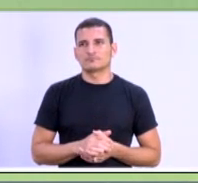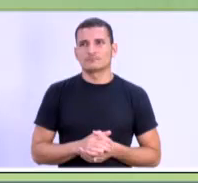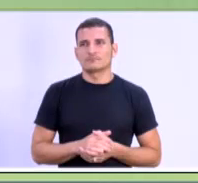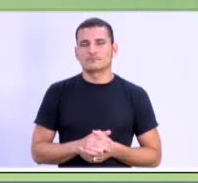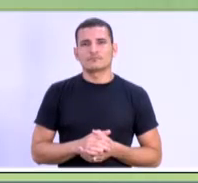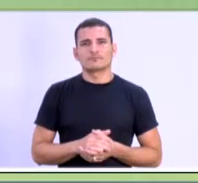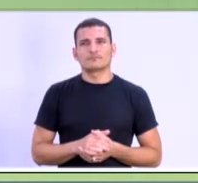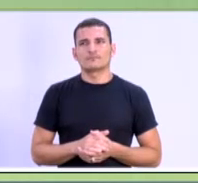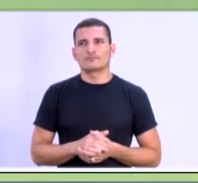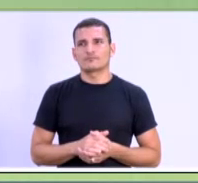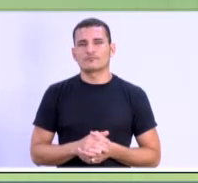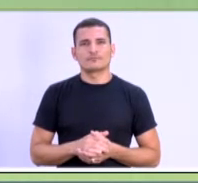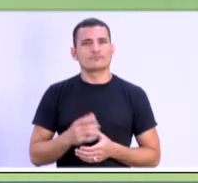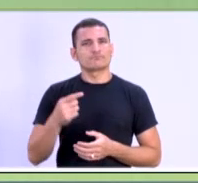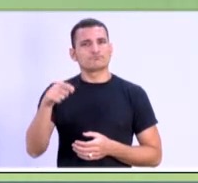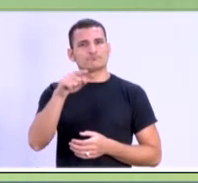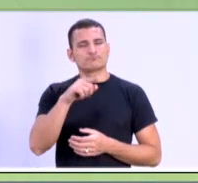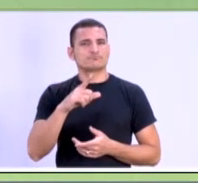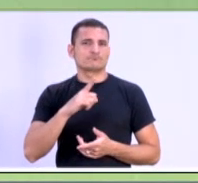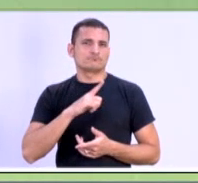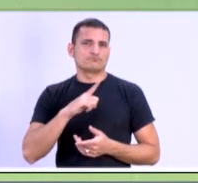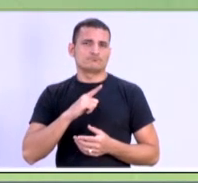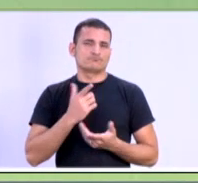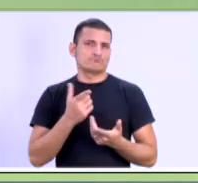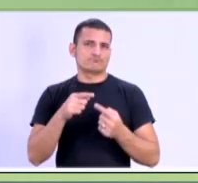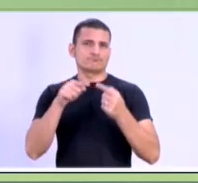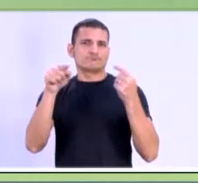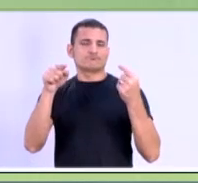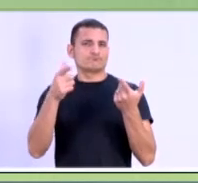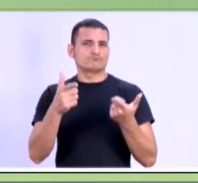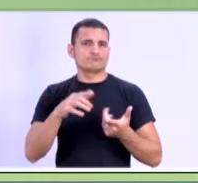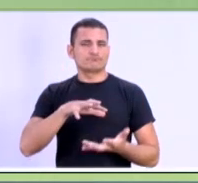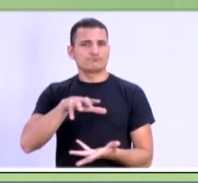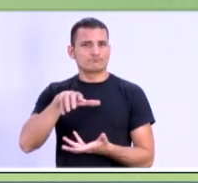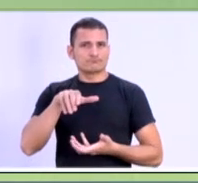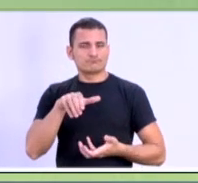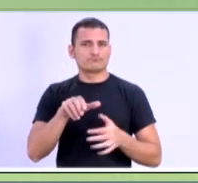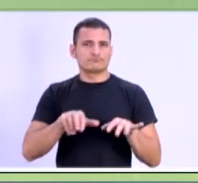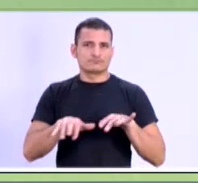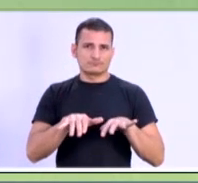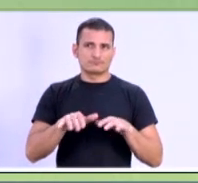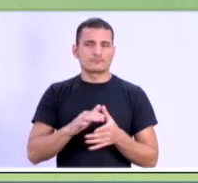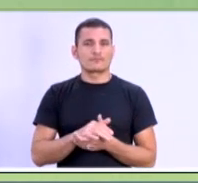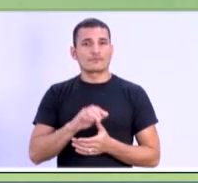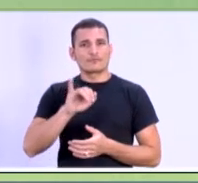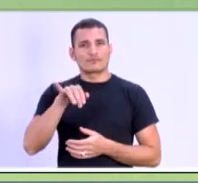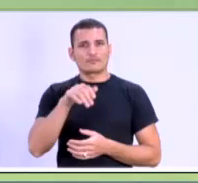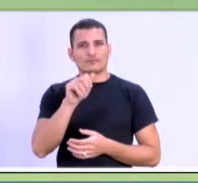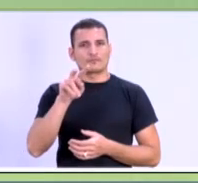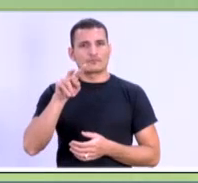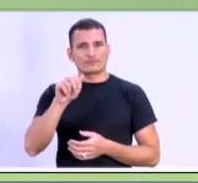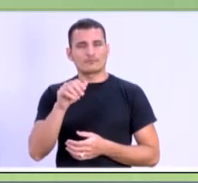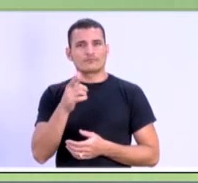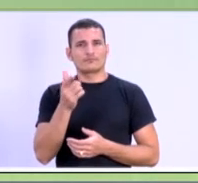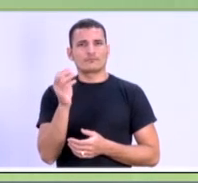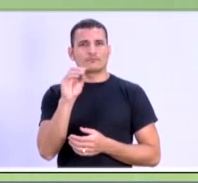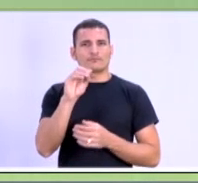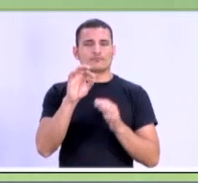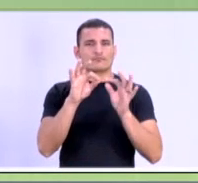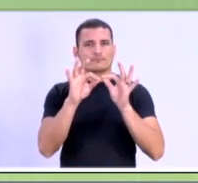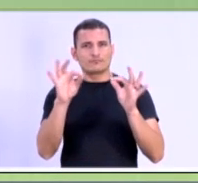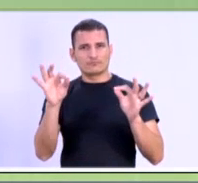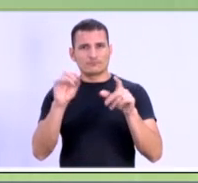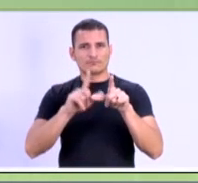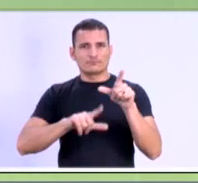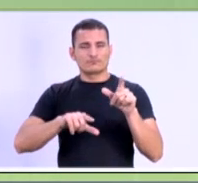vai ficar isolado nesse nosso mundo de programadores. E mais um detalhe, no Java, gente, se você define uma classe com as determinadas letras maiúsculas e